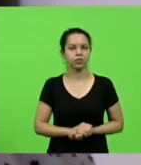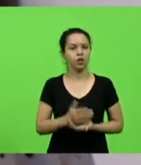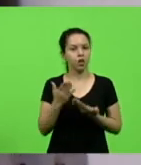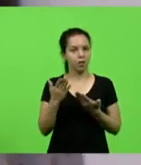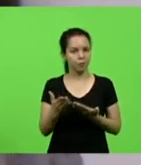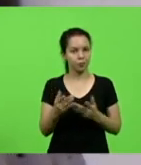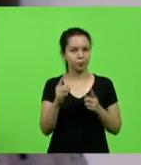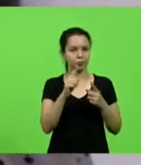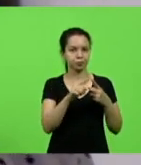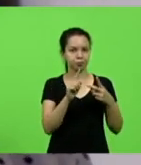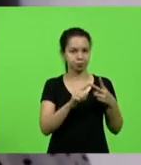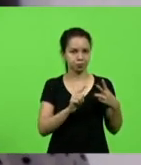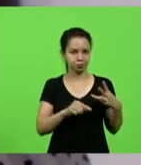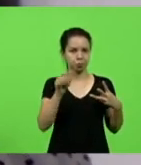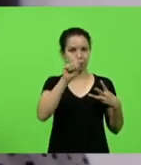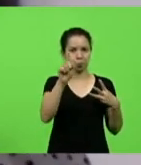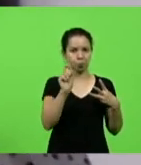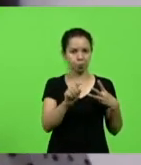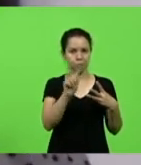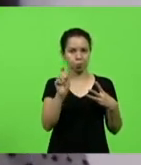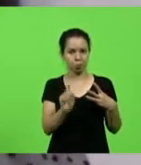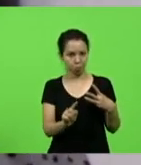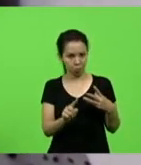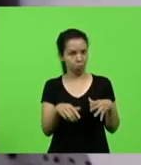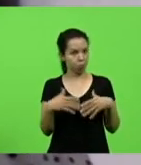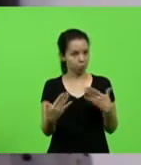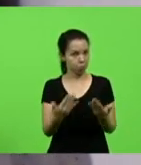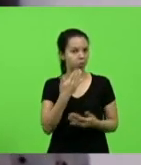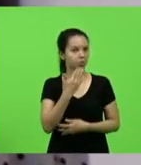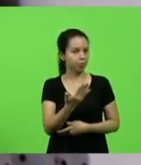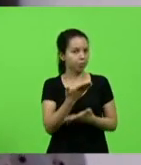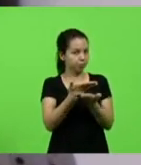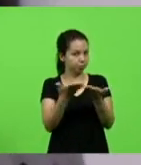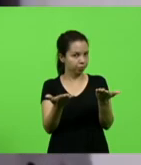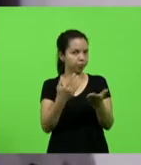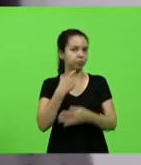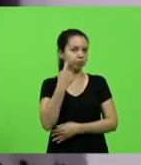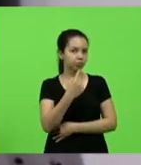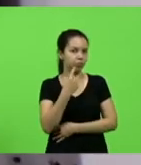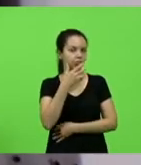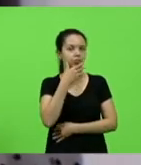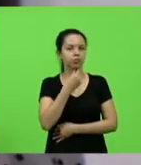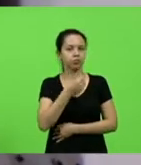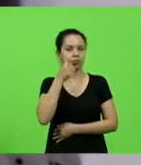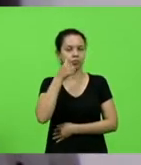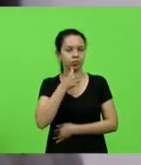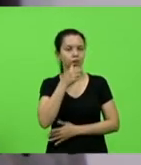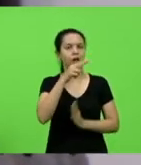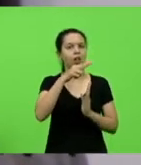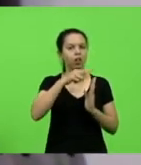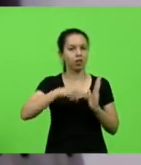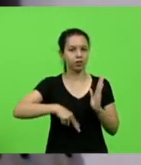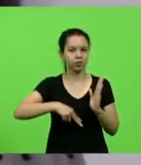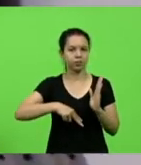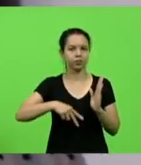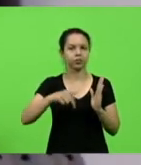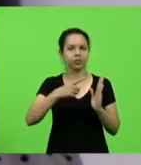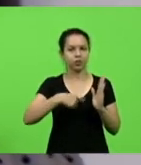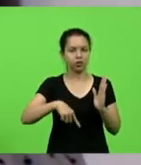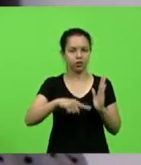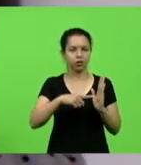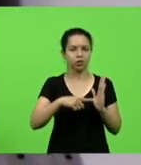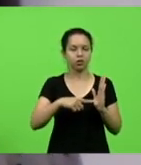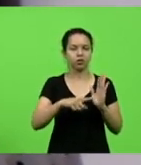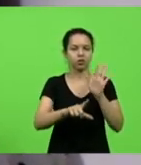de interrogação. Solicitamos aos senhores deputados e deputadas que leiam a nossa lei